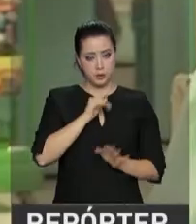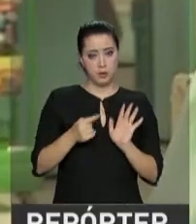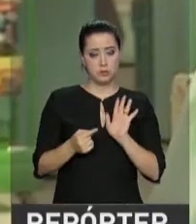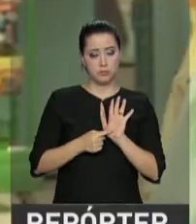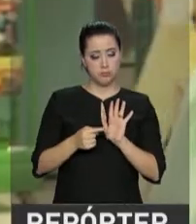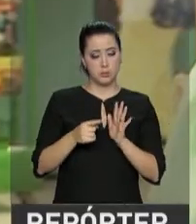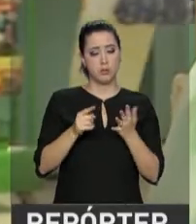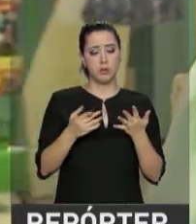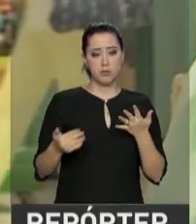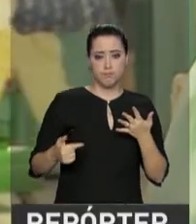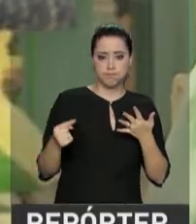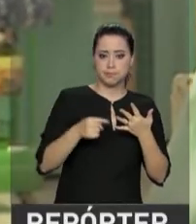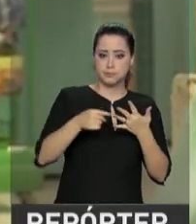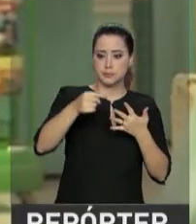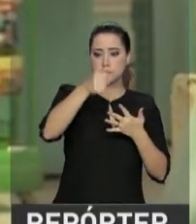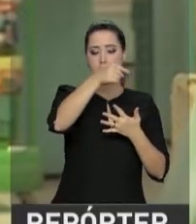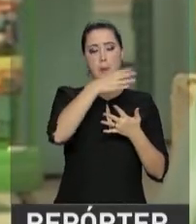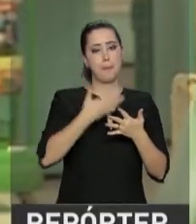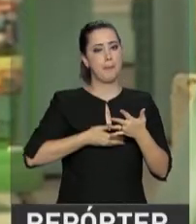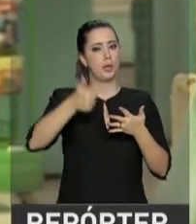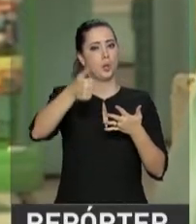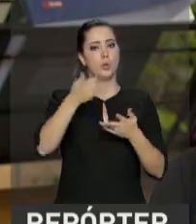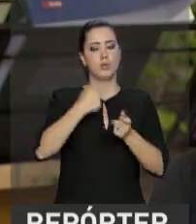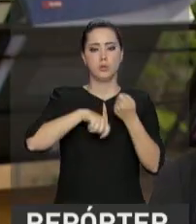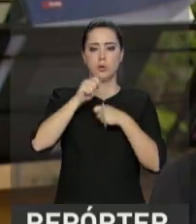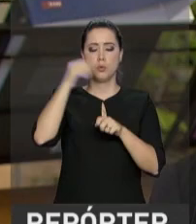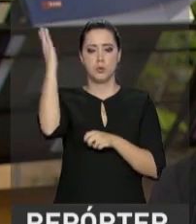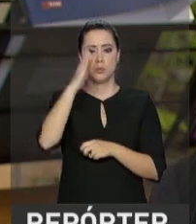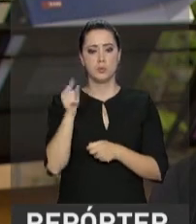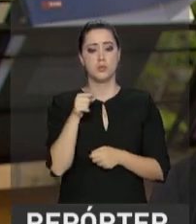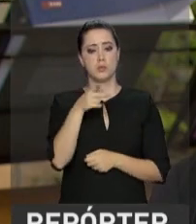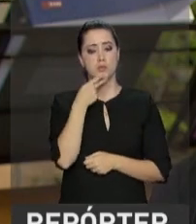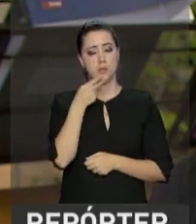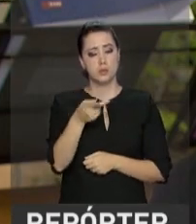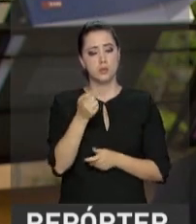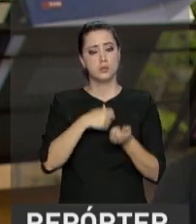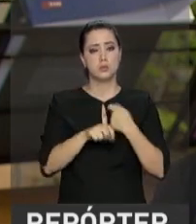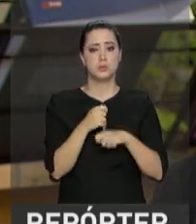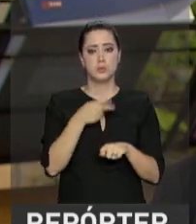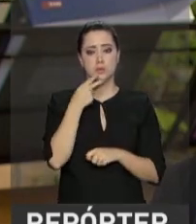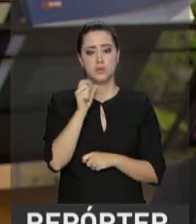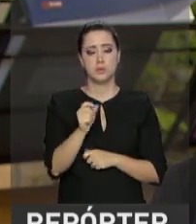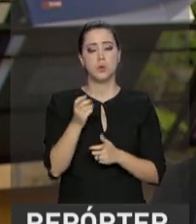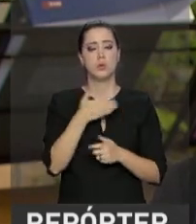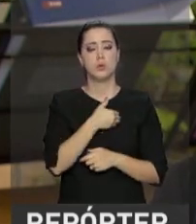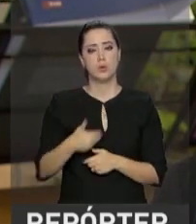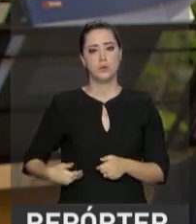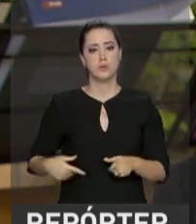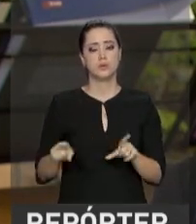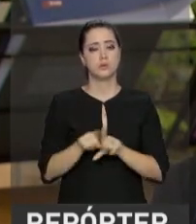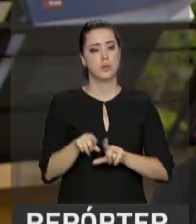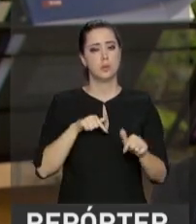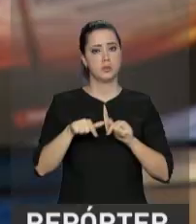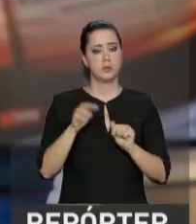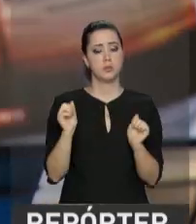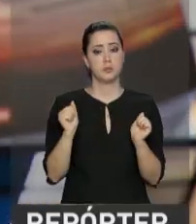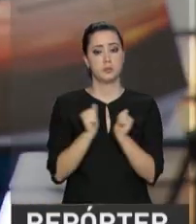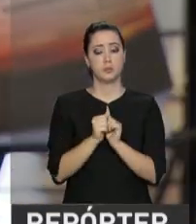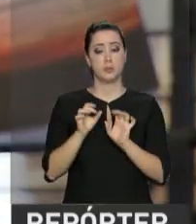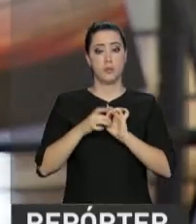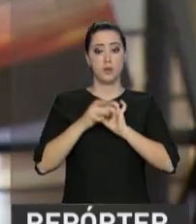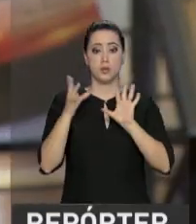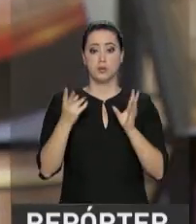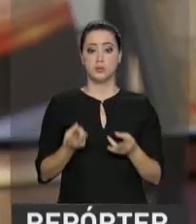como impulsionadores da economia brasileira para este economista o governo também fez a parte dele com a